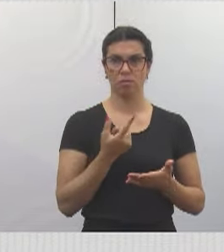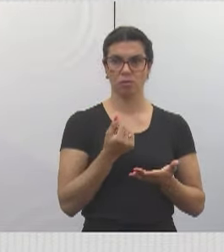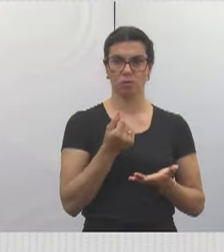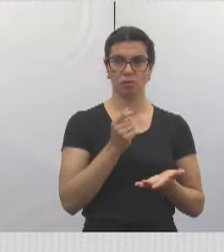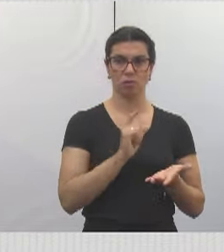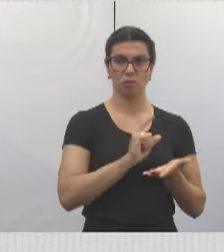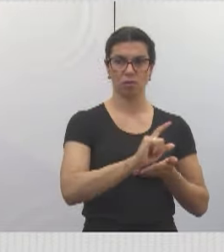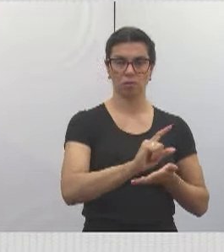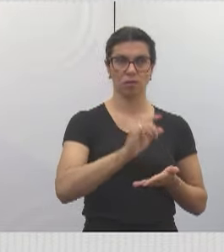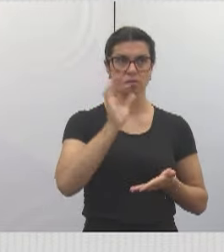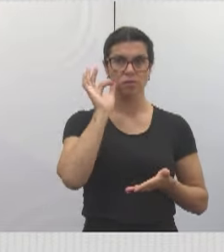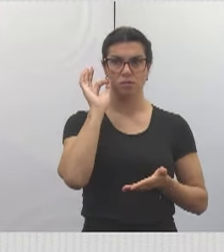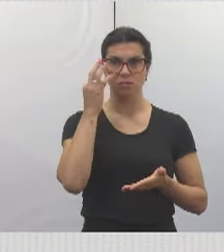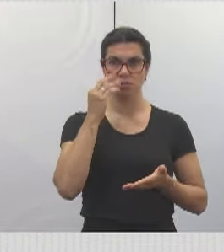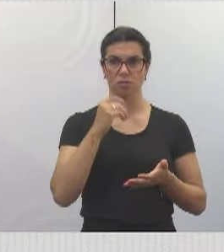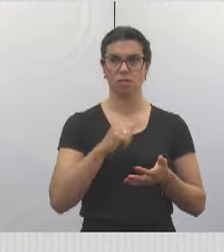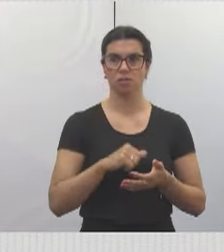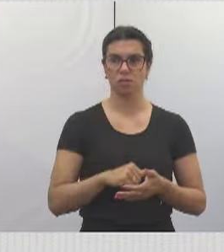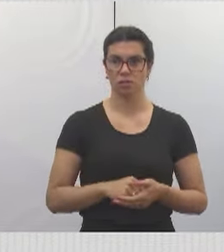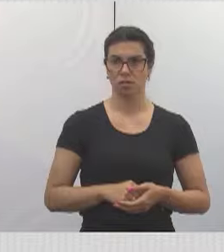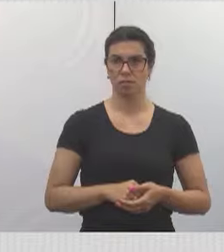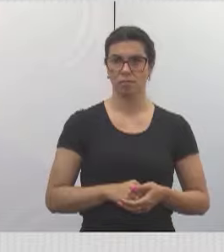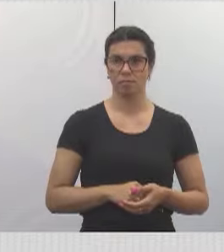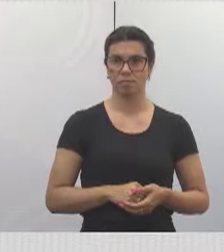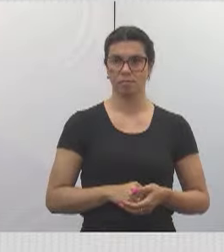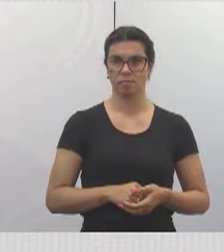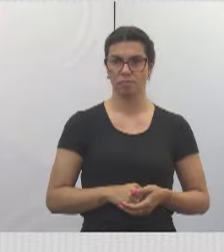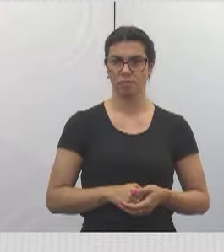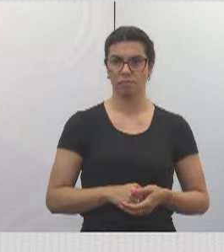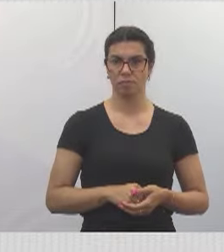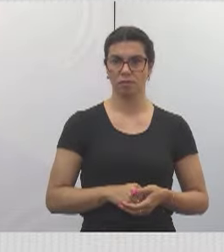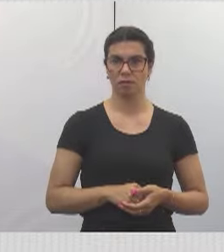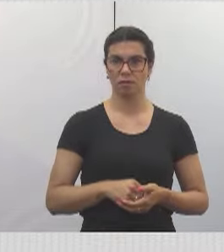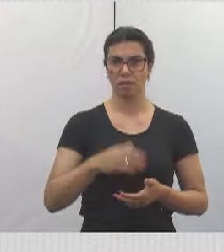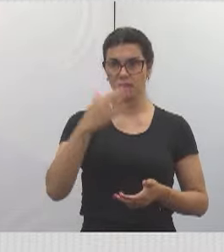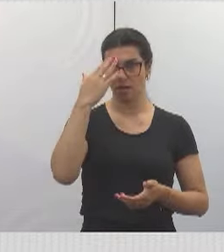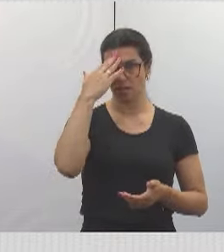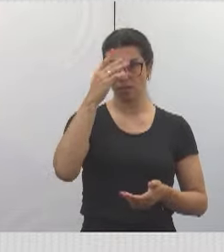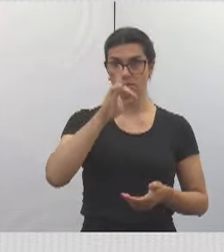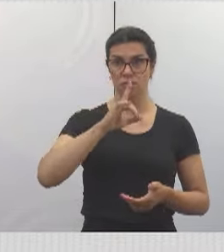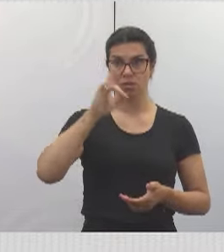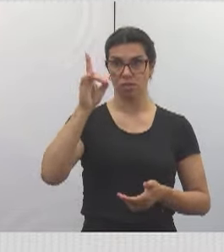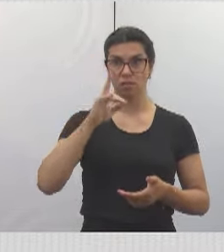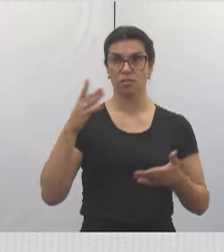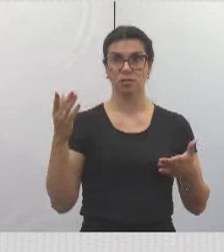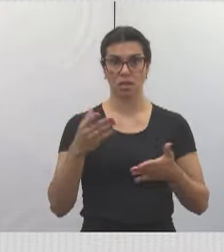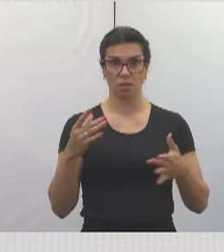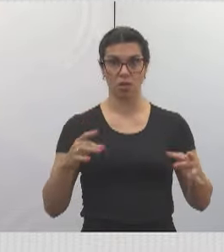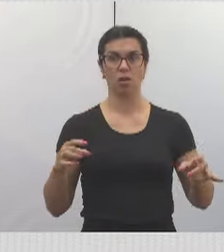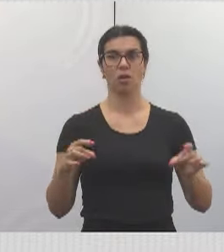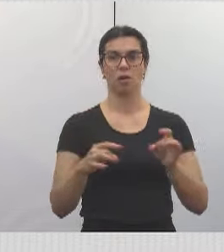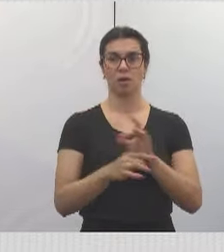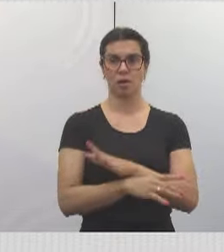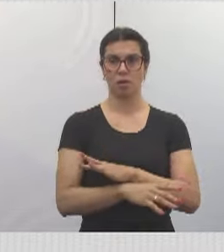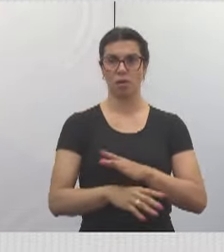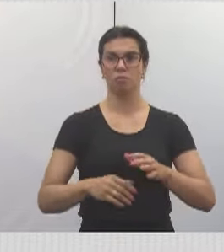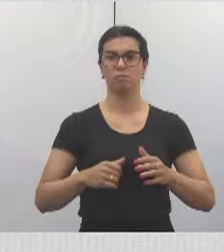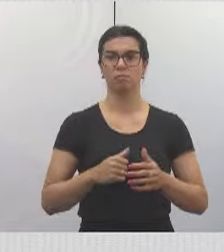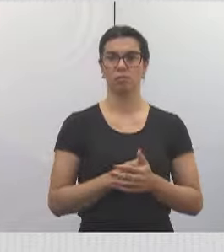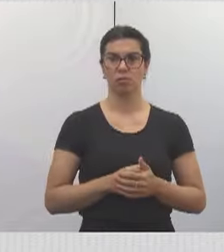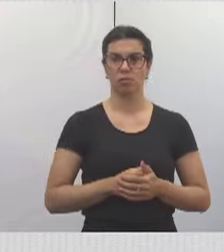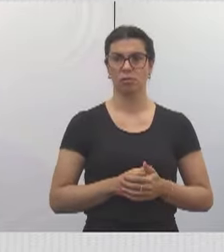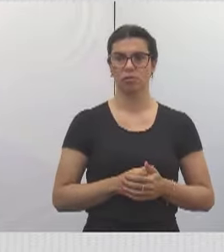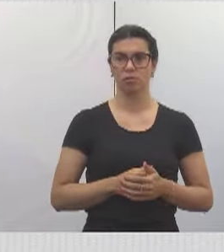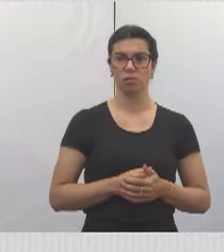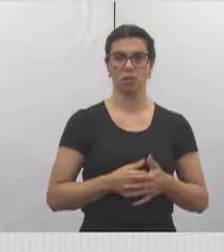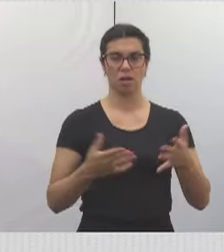eu fiz, a verba impositiva desse vereador Valmir. Graças a Deus está pronto, agora completou o Parque Minha Lua,